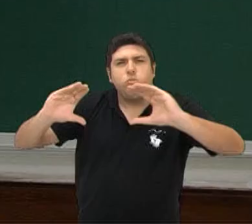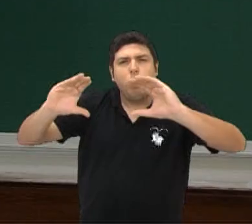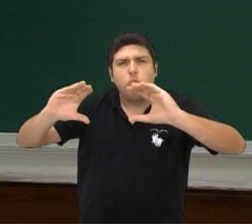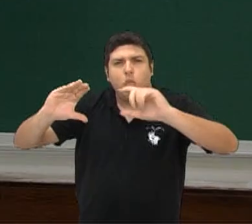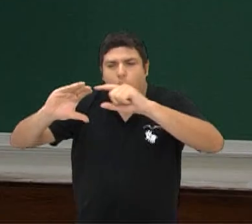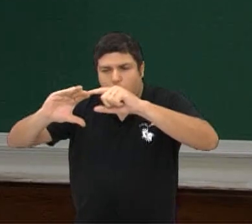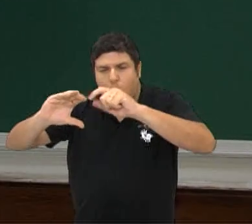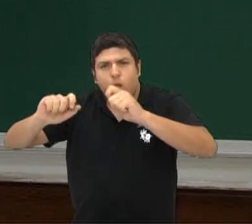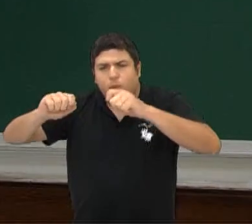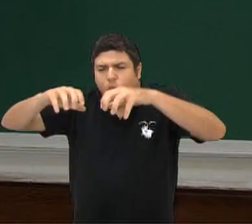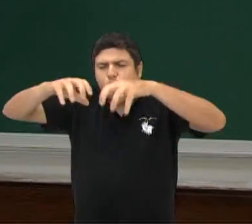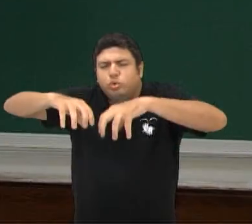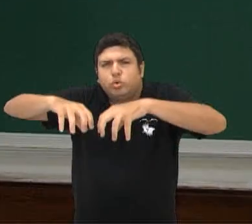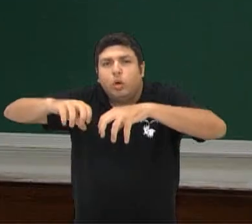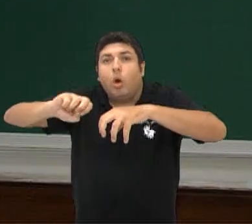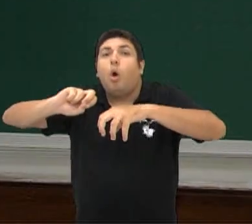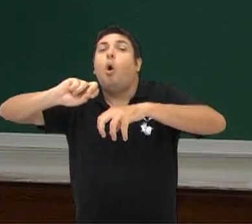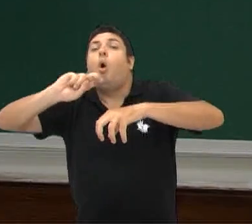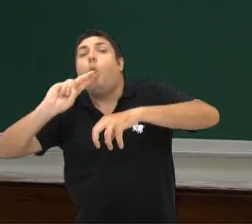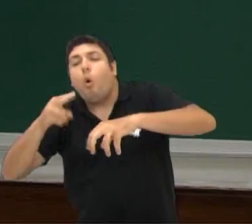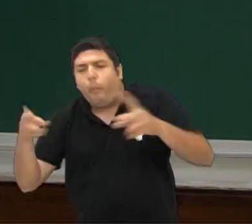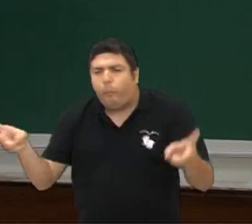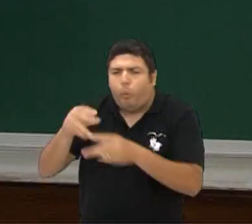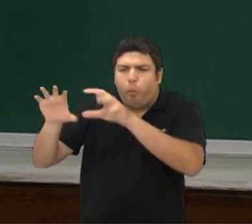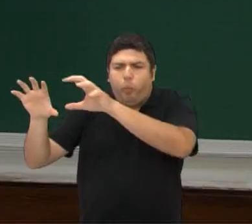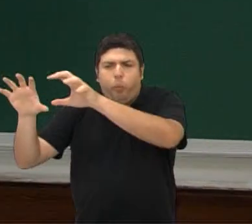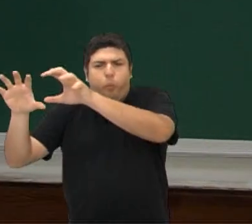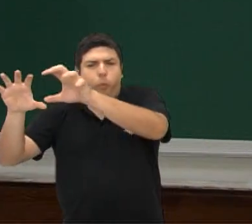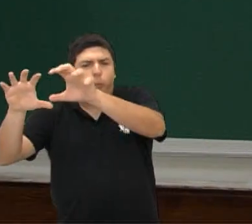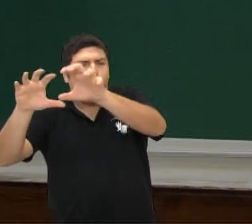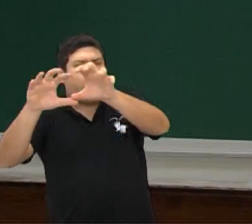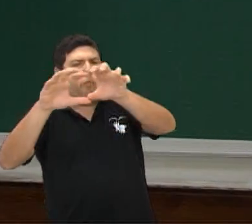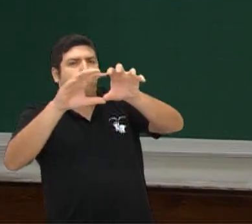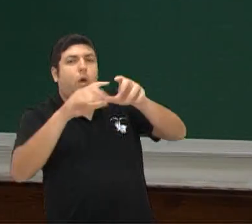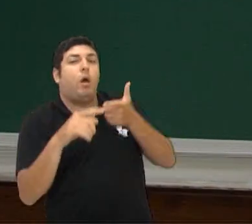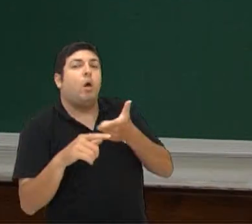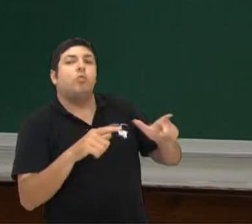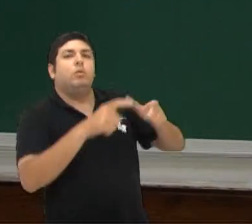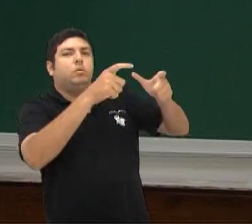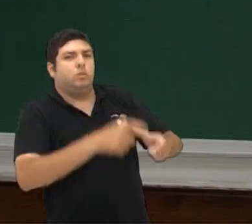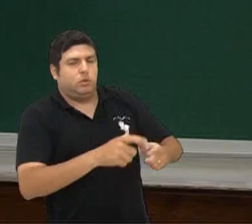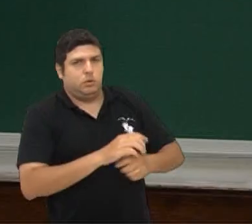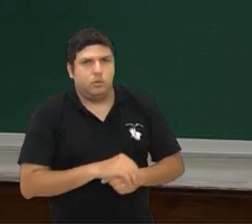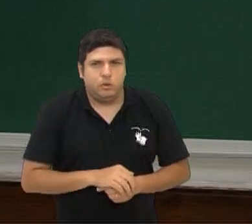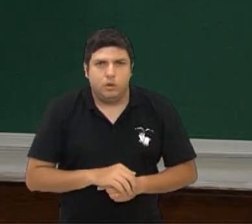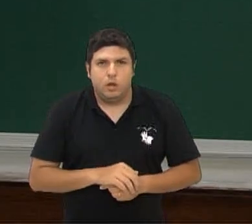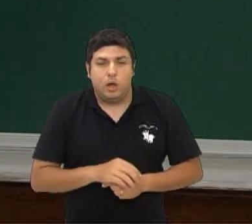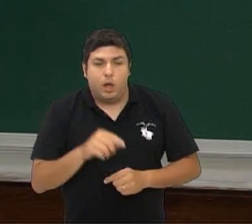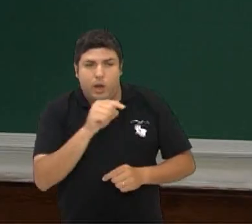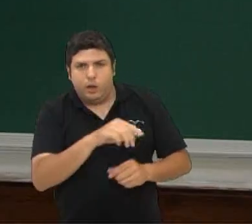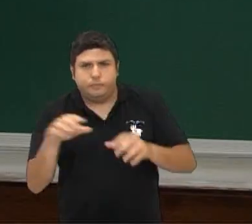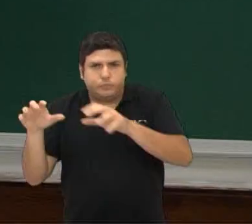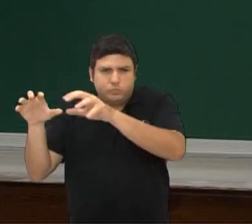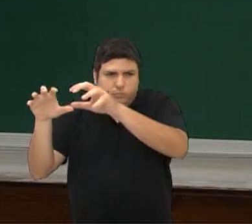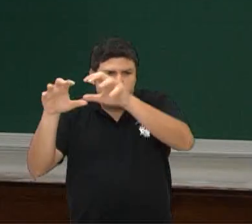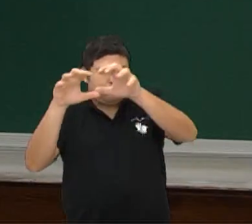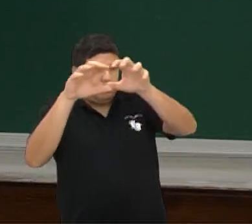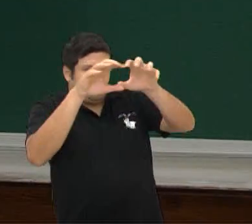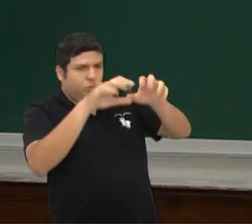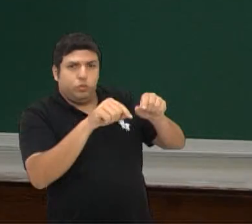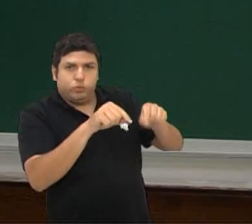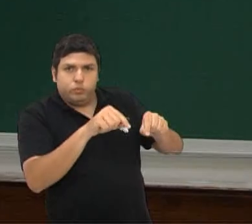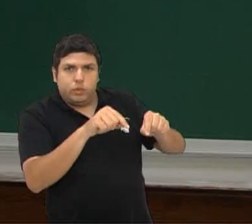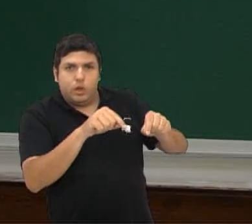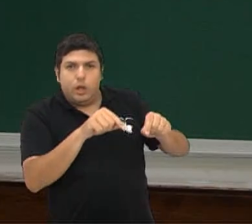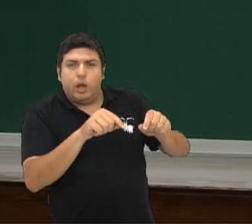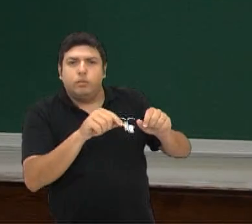mesmo ou podem ser levadas para um outro local, tá? Quando é levada ali, por exemplo, para um outro local, ela pode precipitar em forma de chuva ou ainda